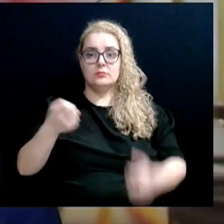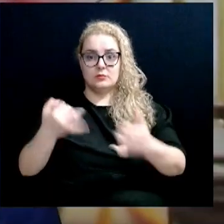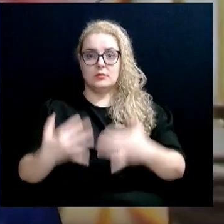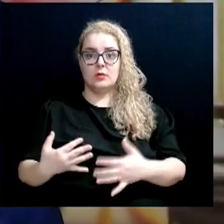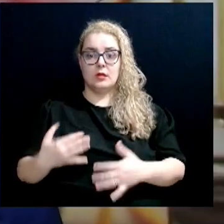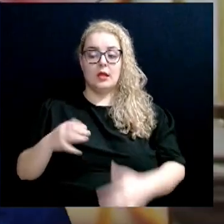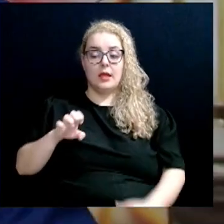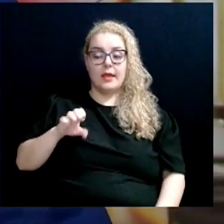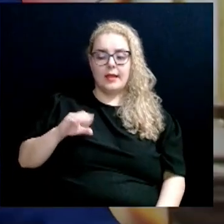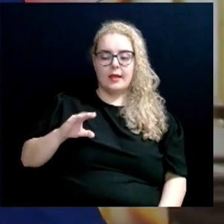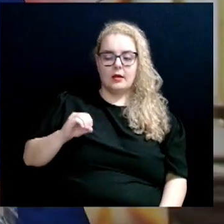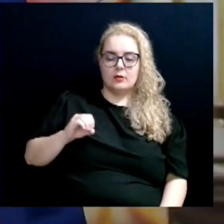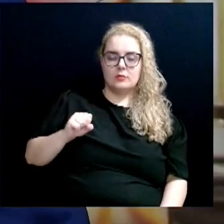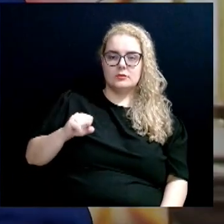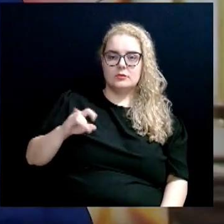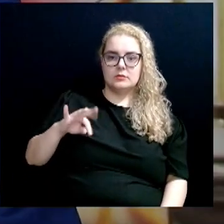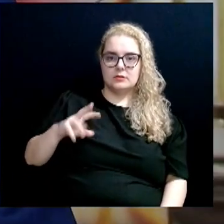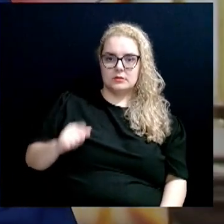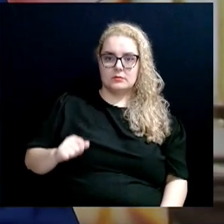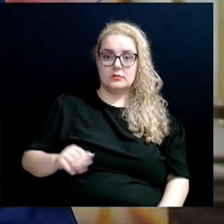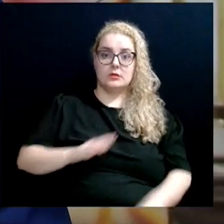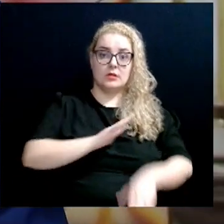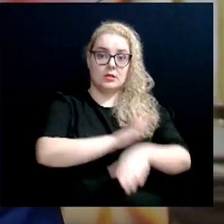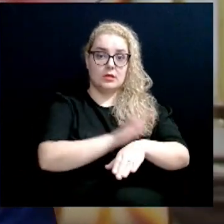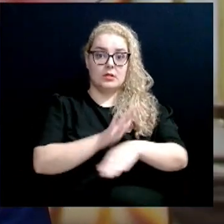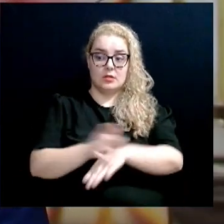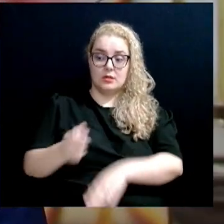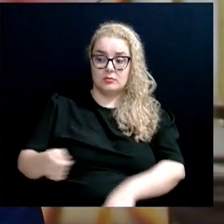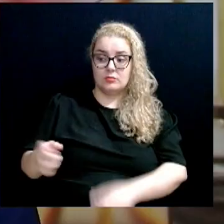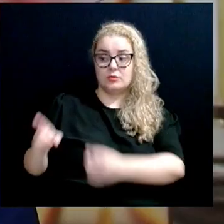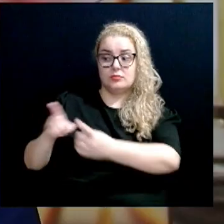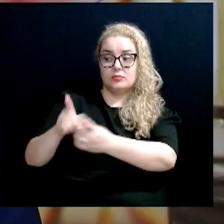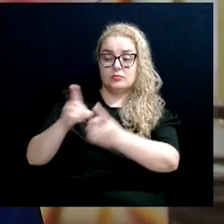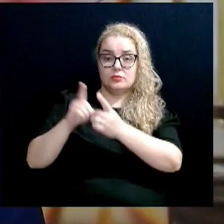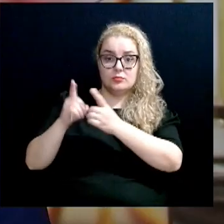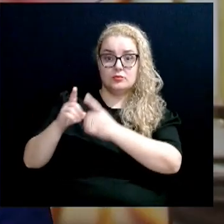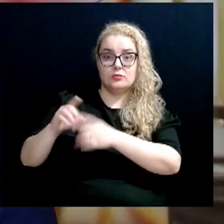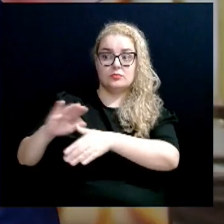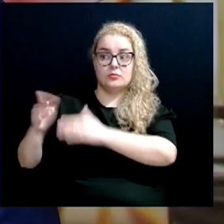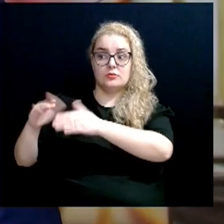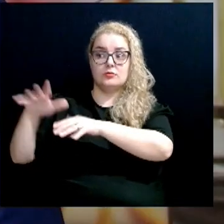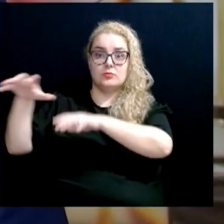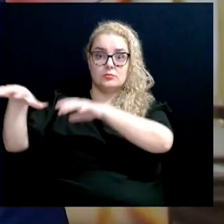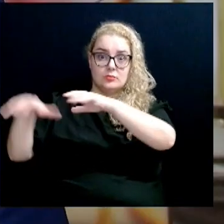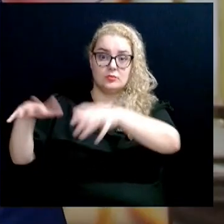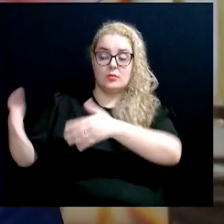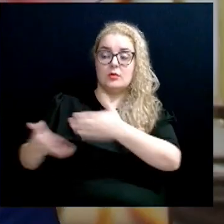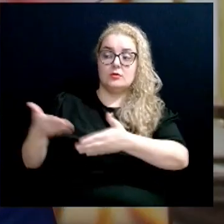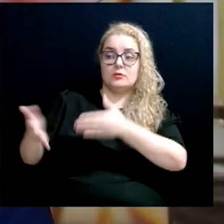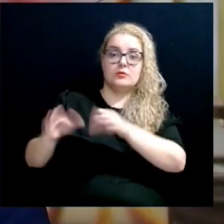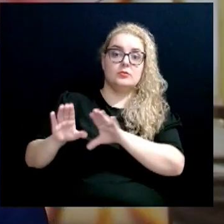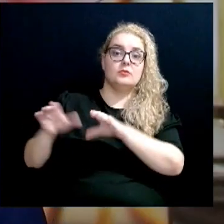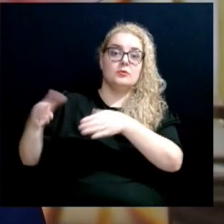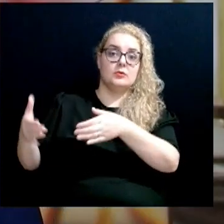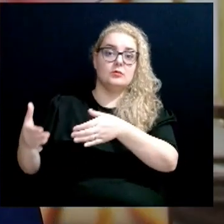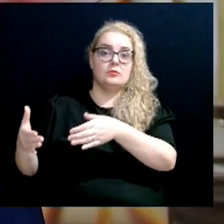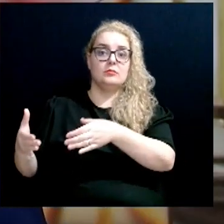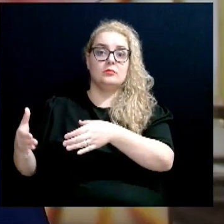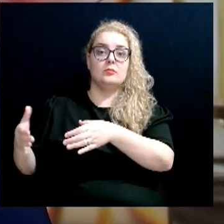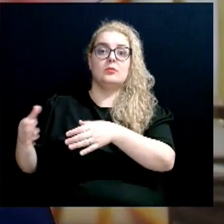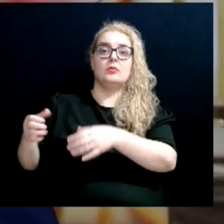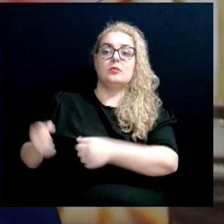as entidades sociais que estão na ponta, que estão nos bairros, servindo a comunidade, servindo a população.